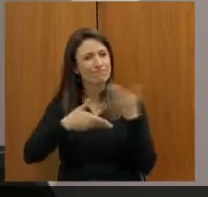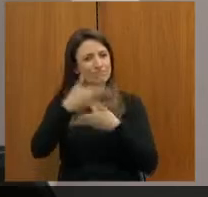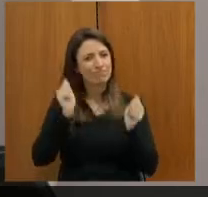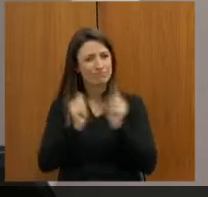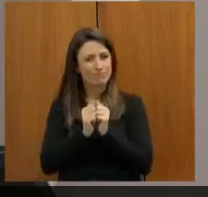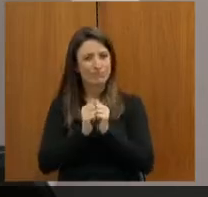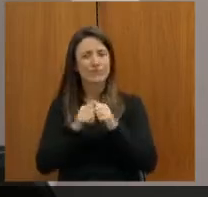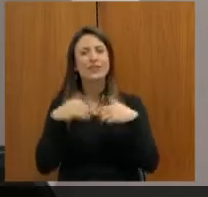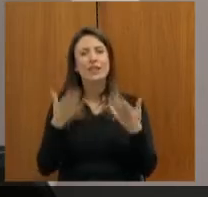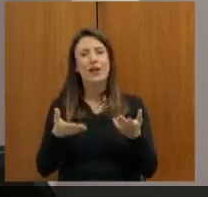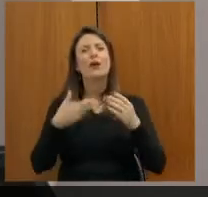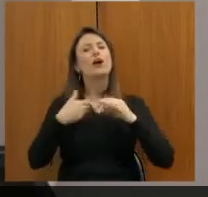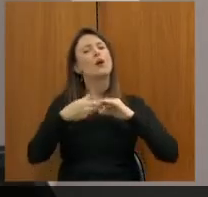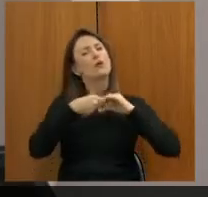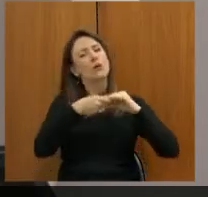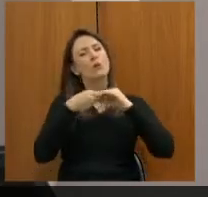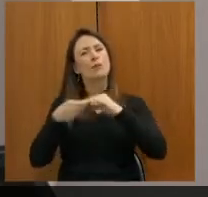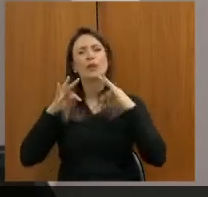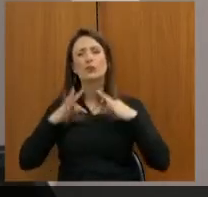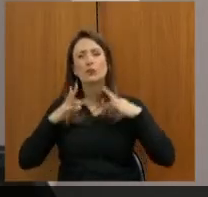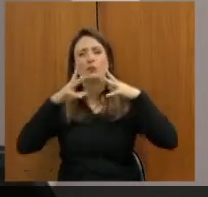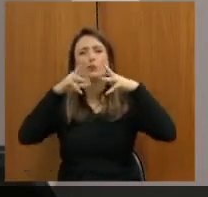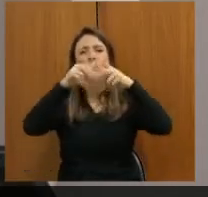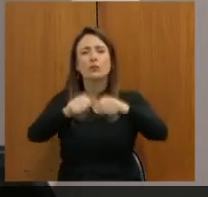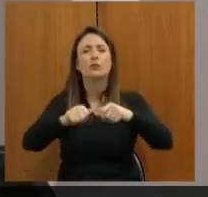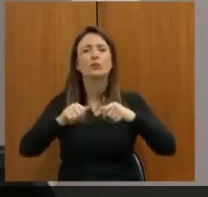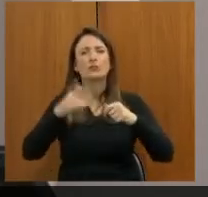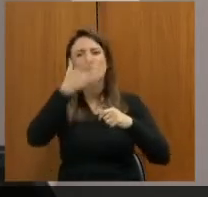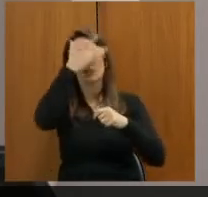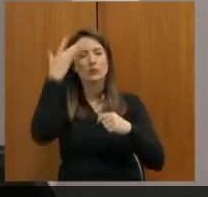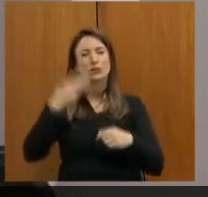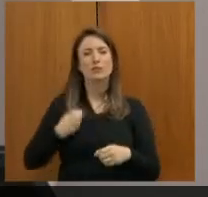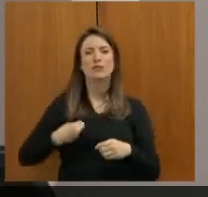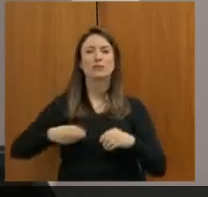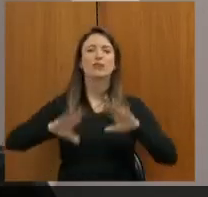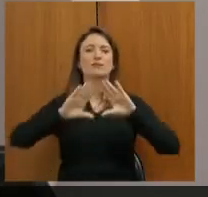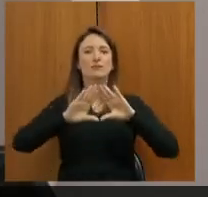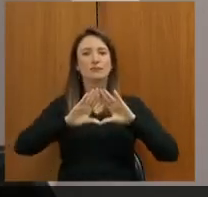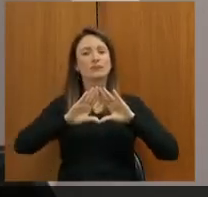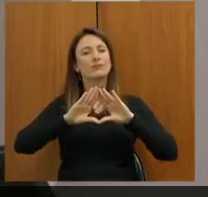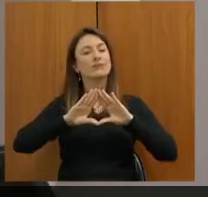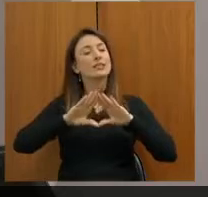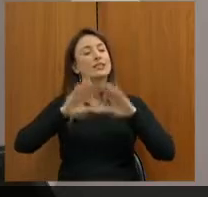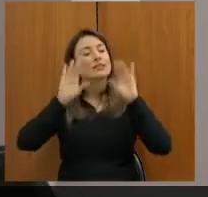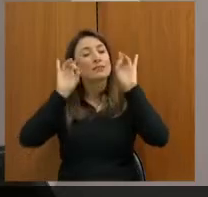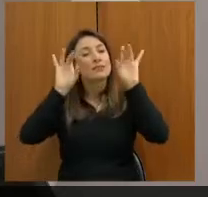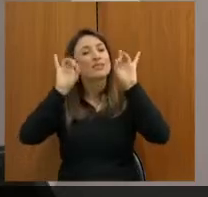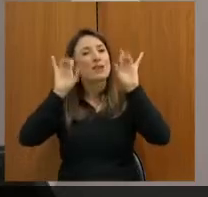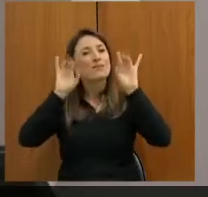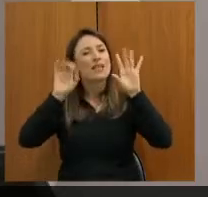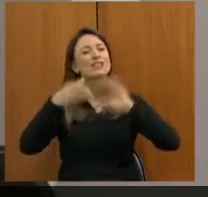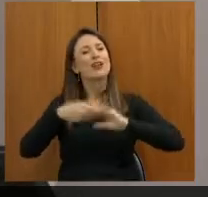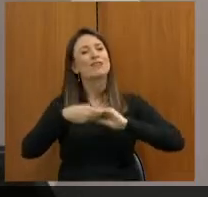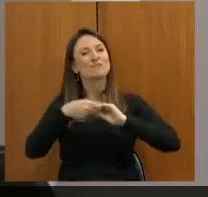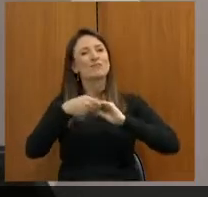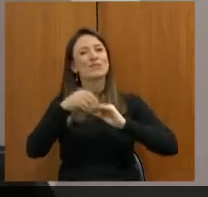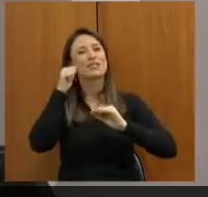toda a casa Legislativa cumprimento especialmente as mulheres parlamentares